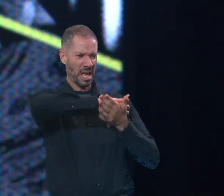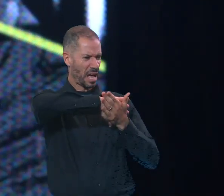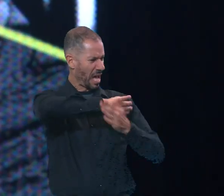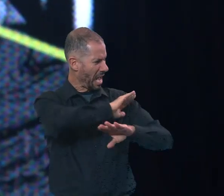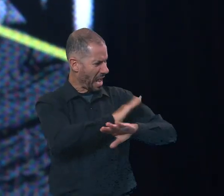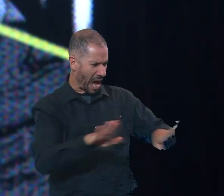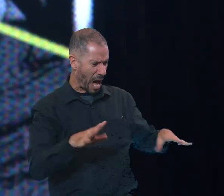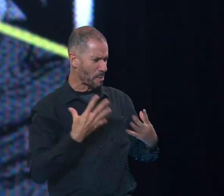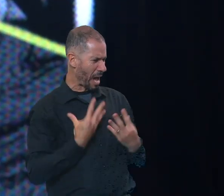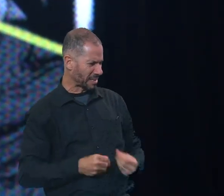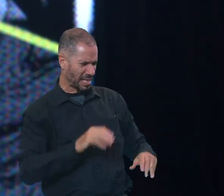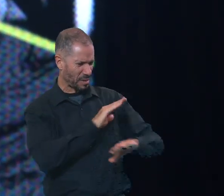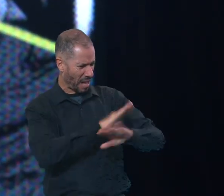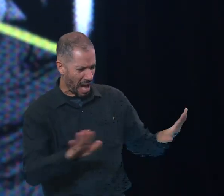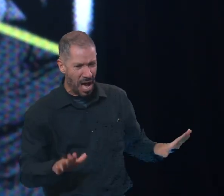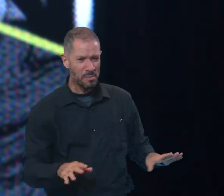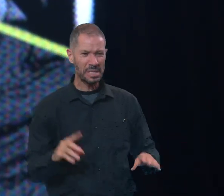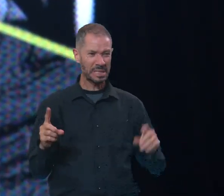cansaço de uma vez por todas.